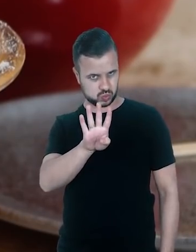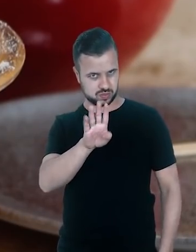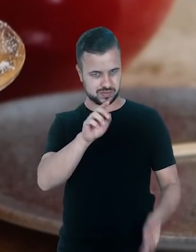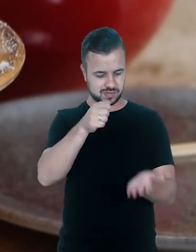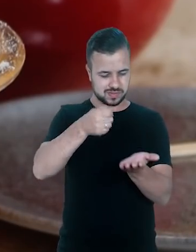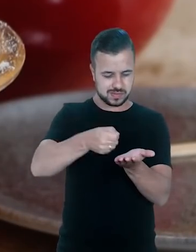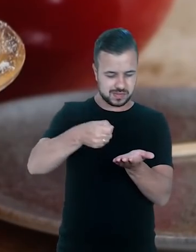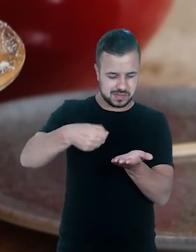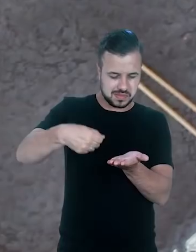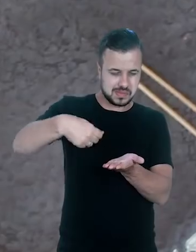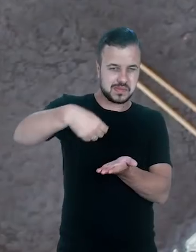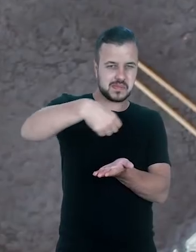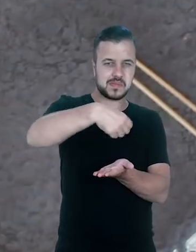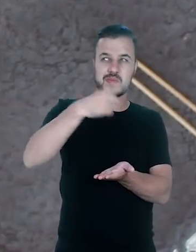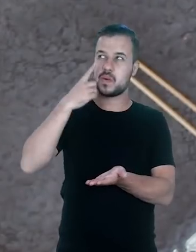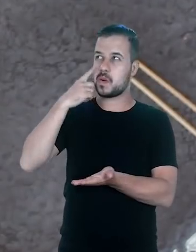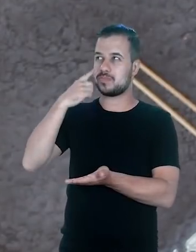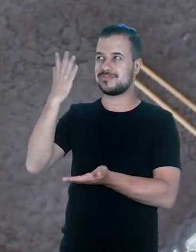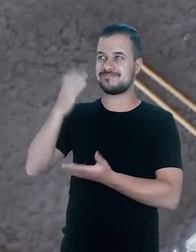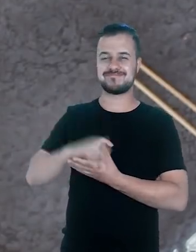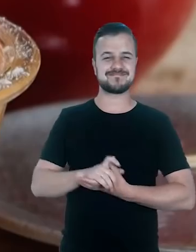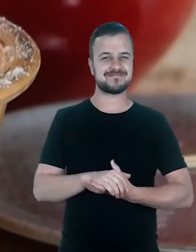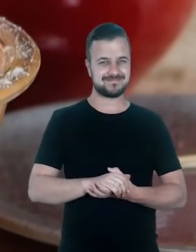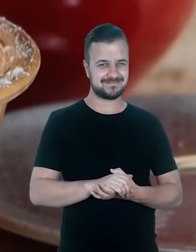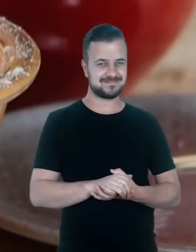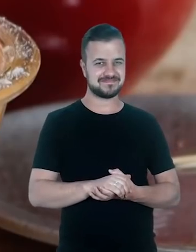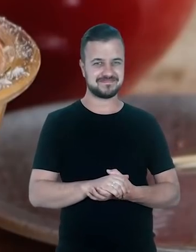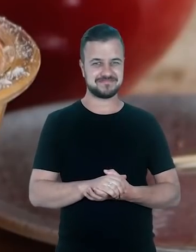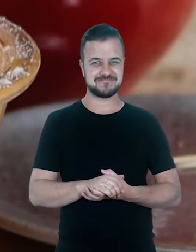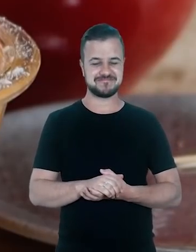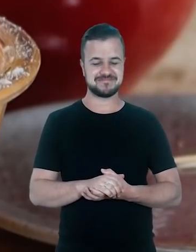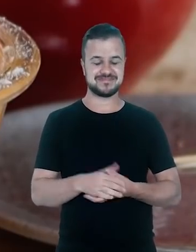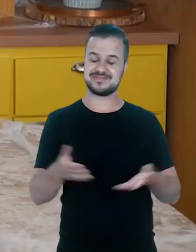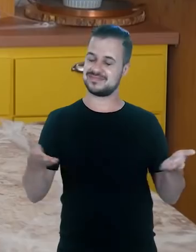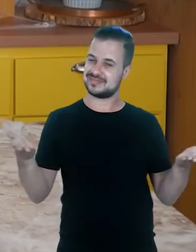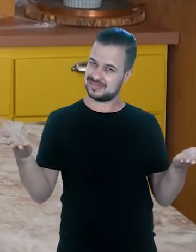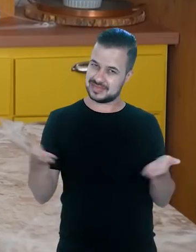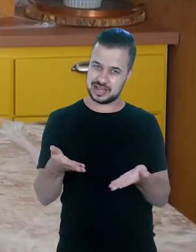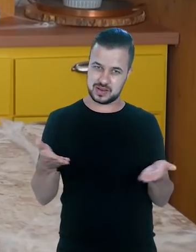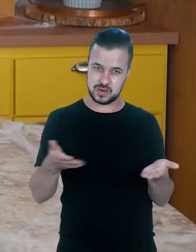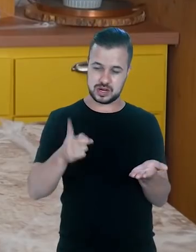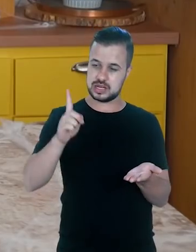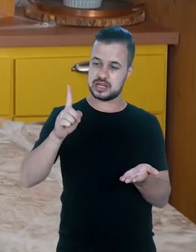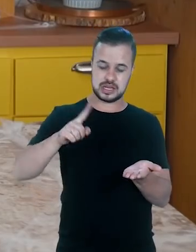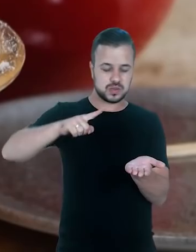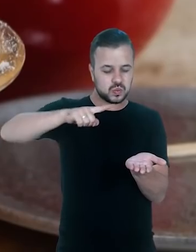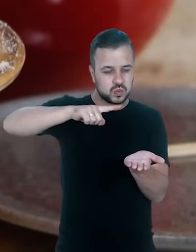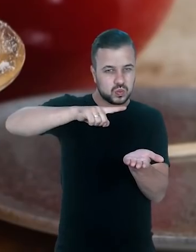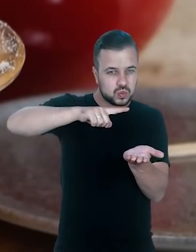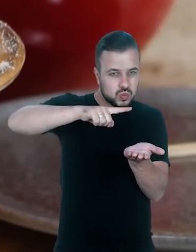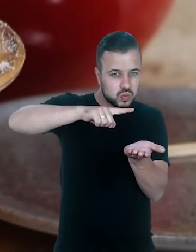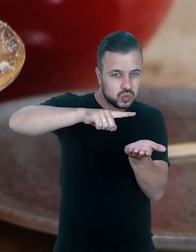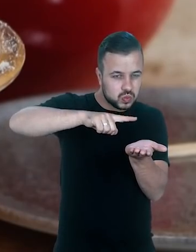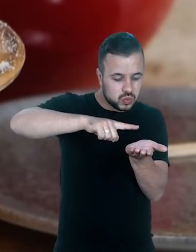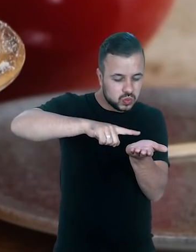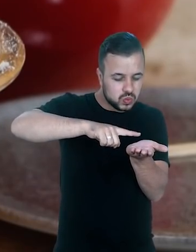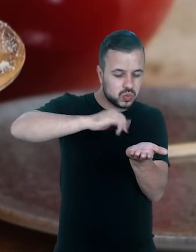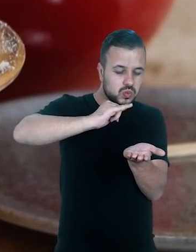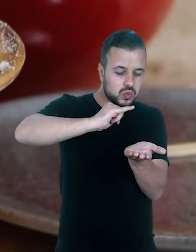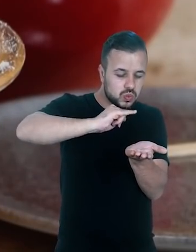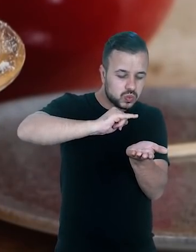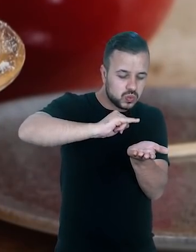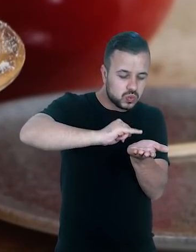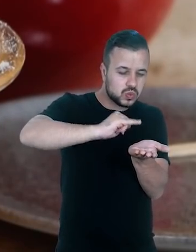ó. Deixa eu fazer esse. Pronto, fez isso. Aí você vem com seu dedinho e dá uma